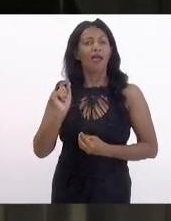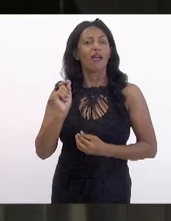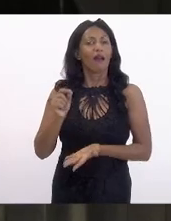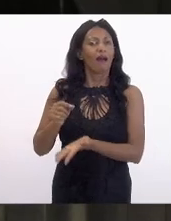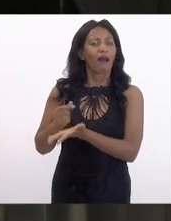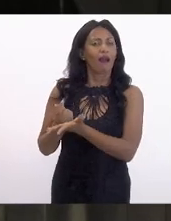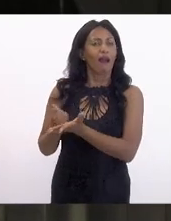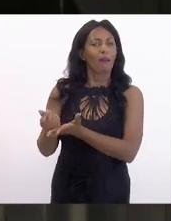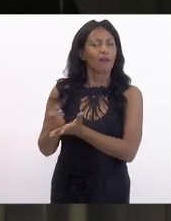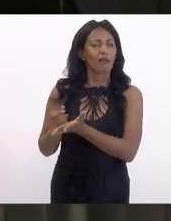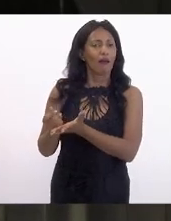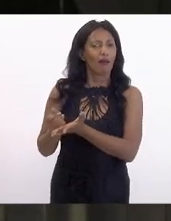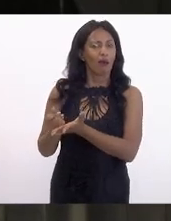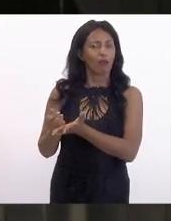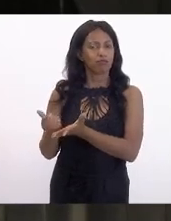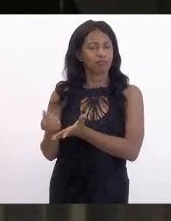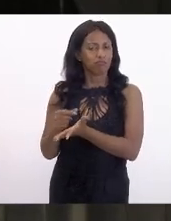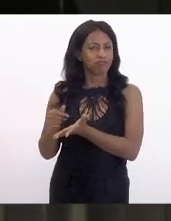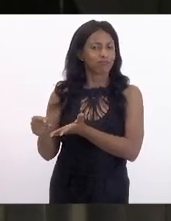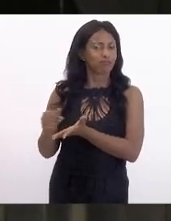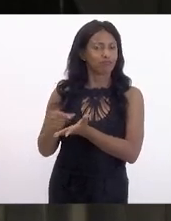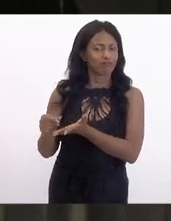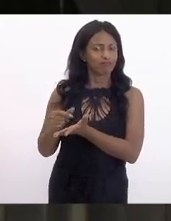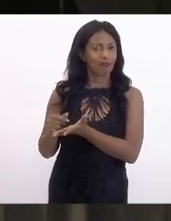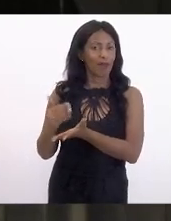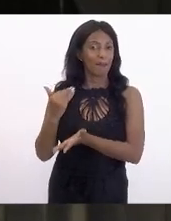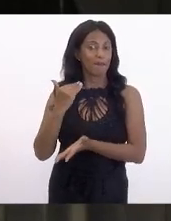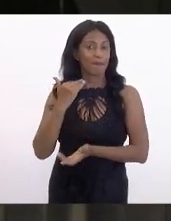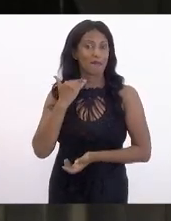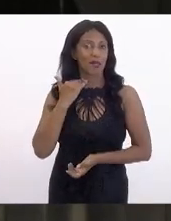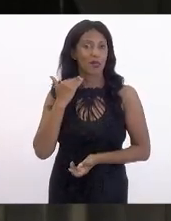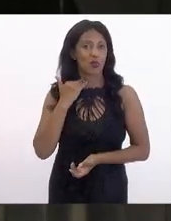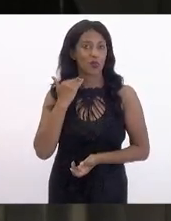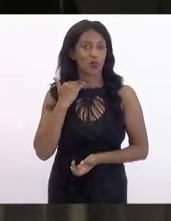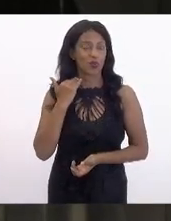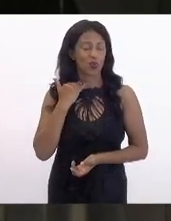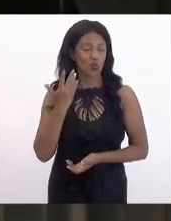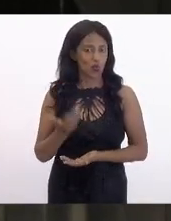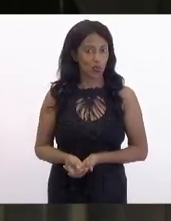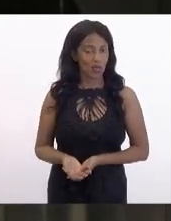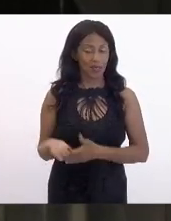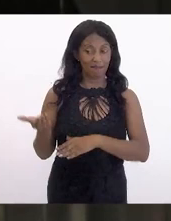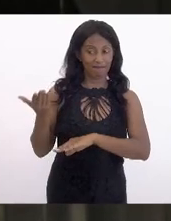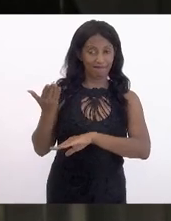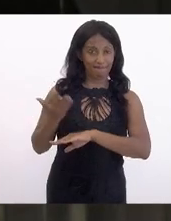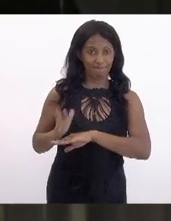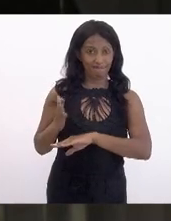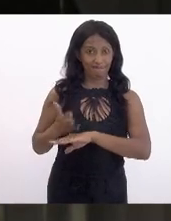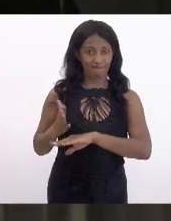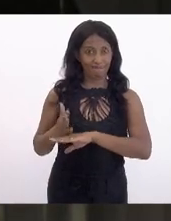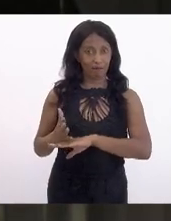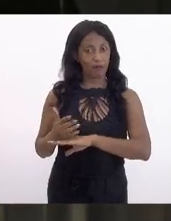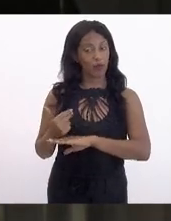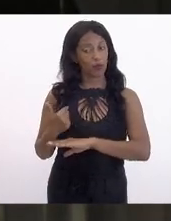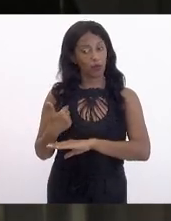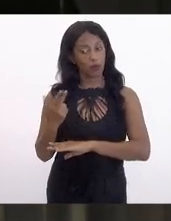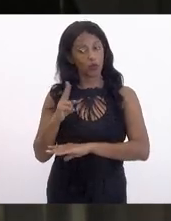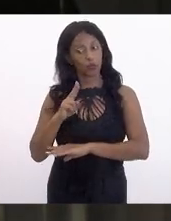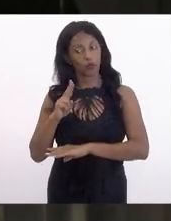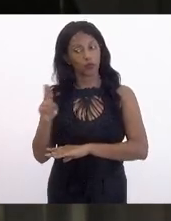Capital financeiro é a área dos bancos que praticam o que eu chamo